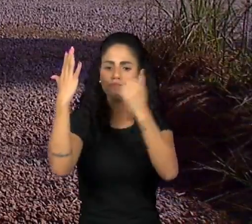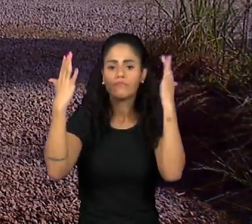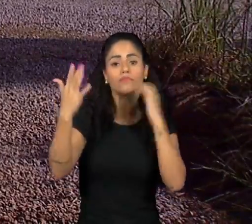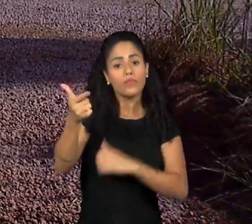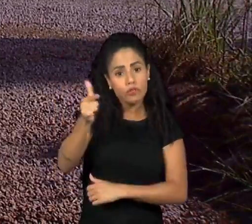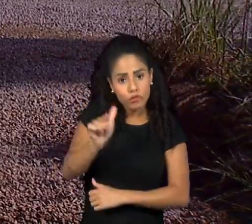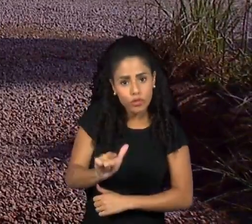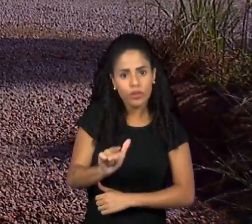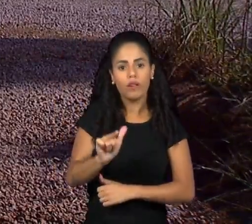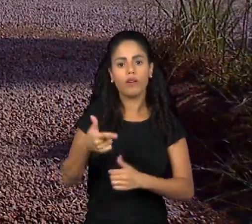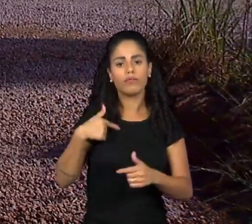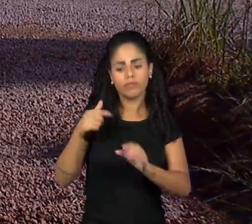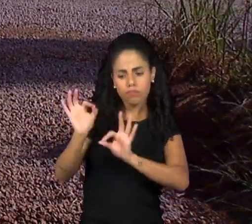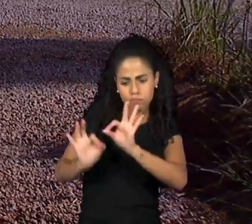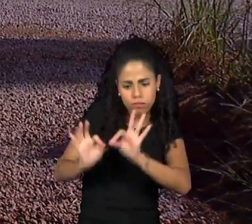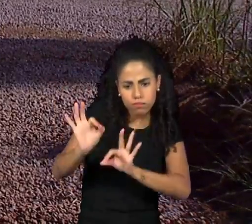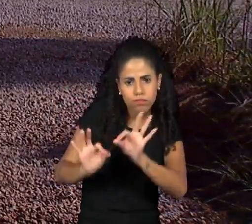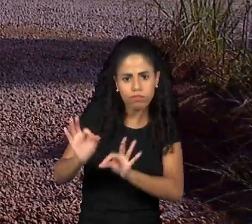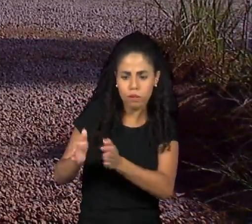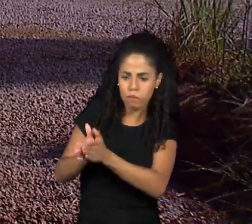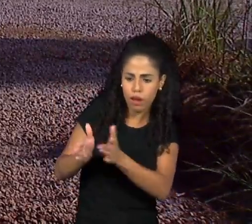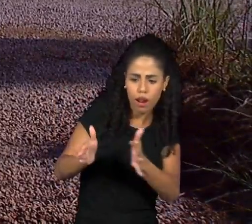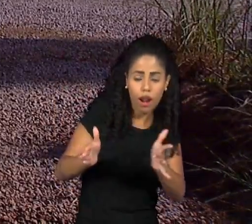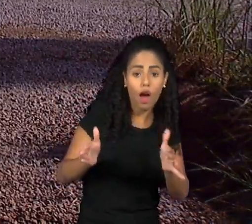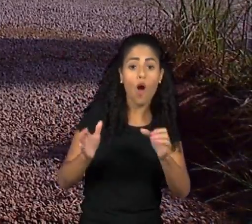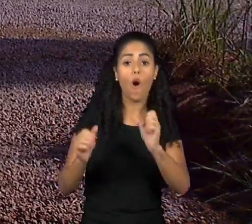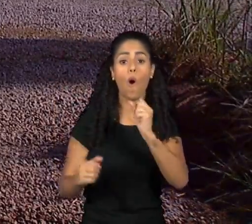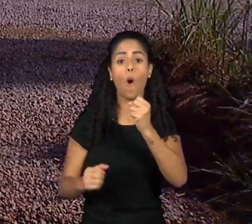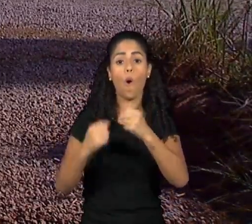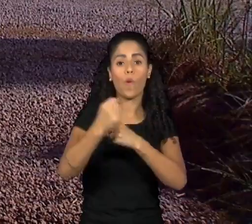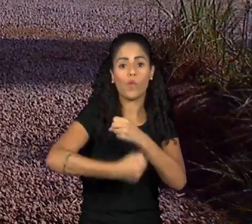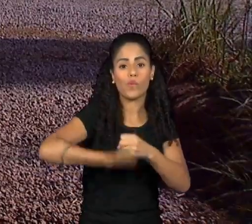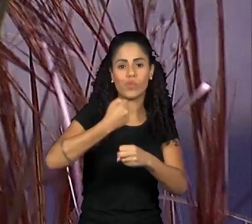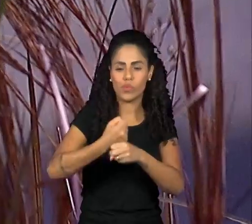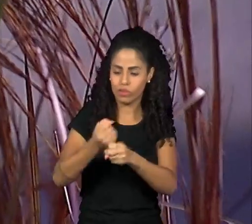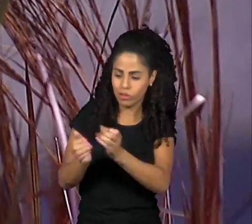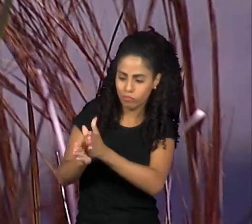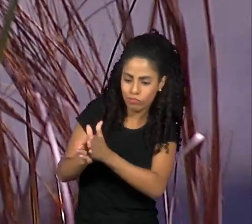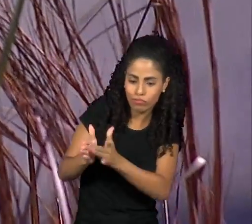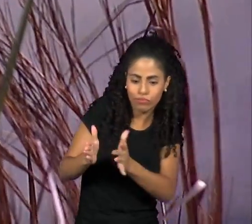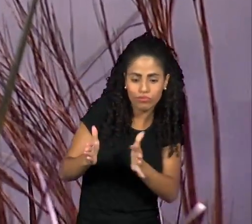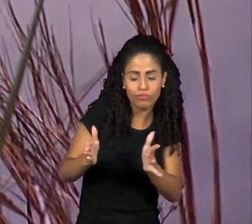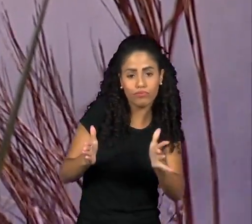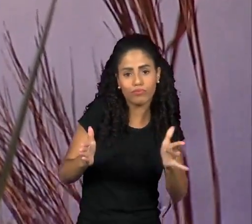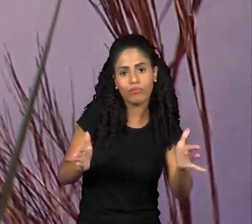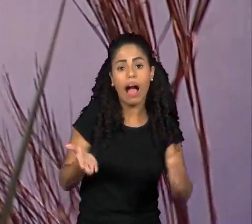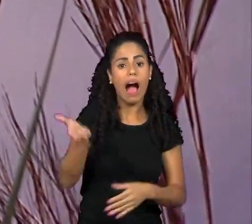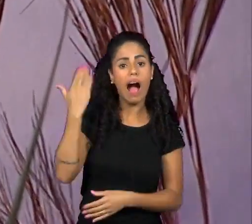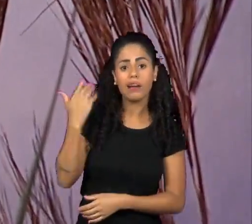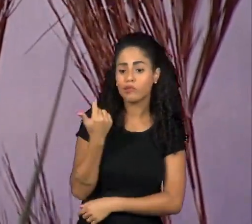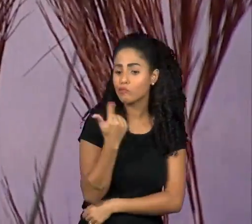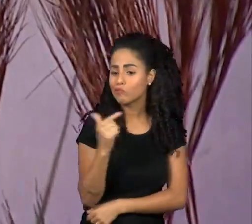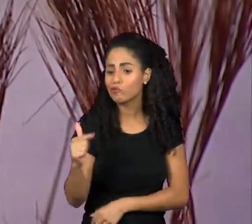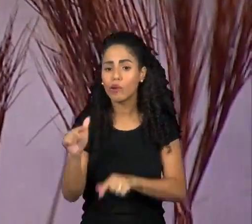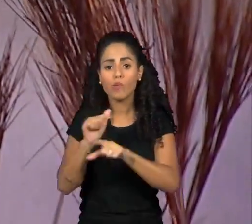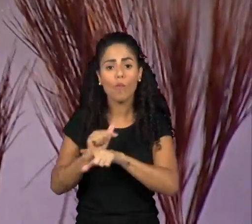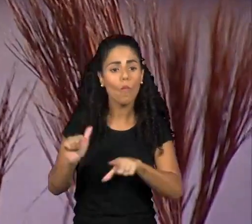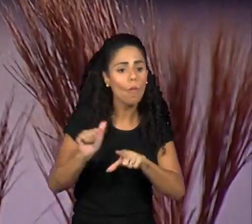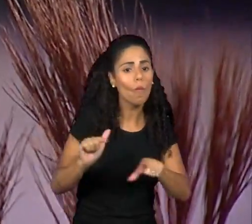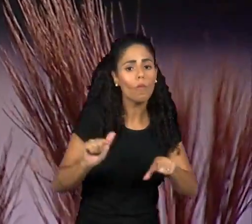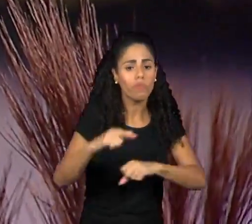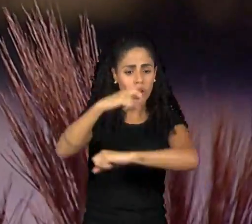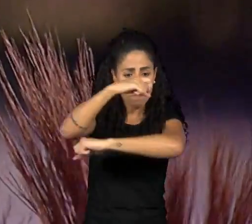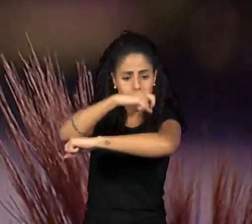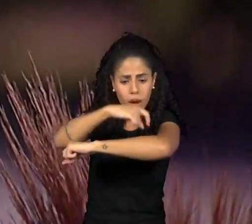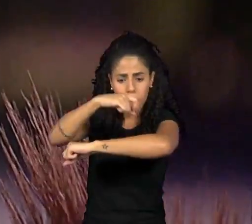do período do projeto, que são 8 anos, a gente saiu de um lugar onde não existiam viveiros, não existia coleta de sementes, não